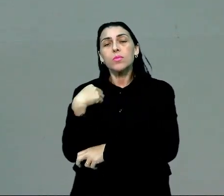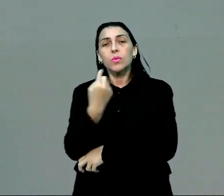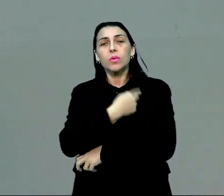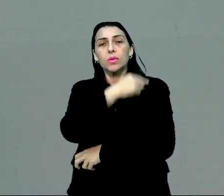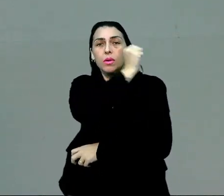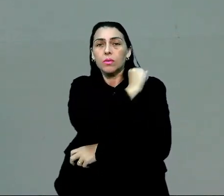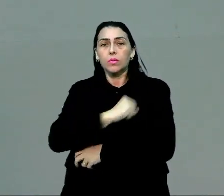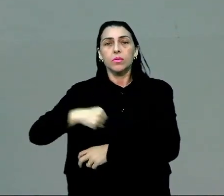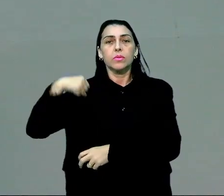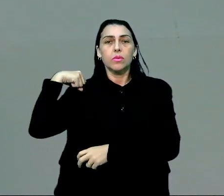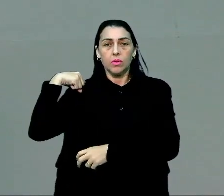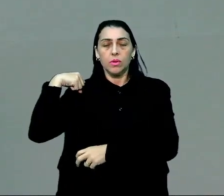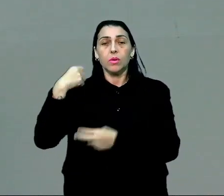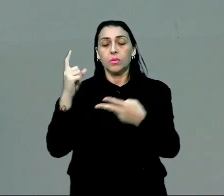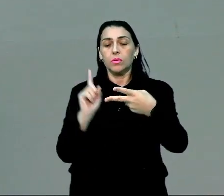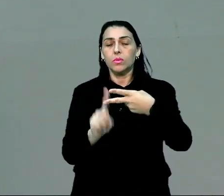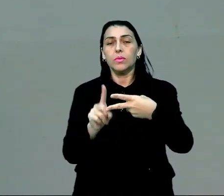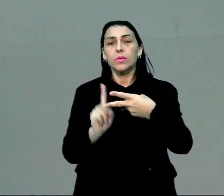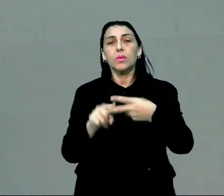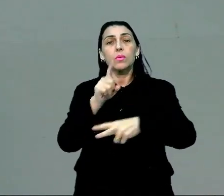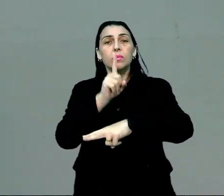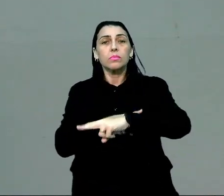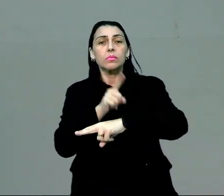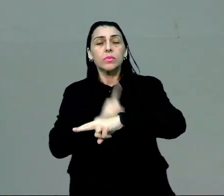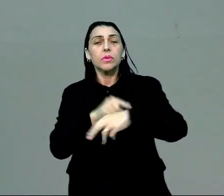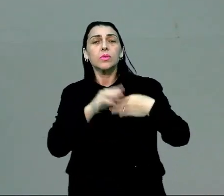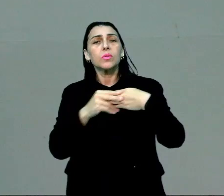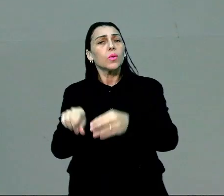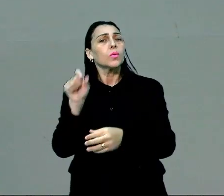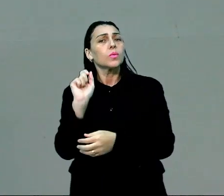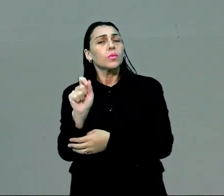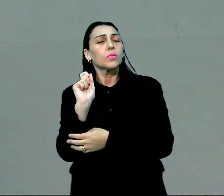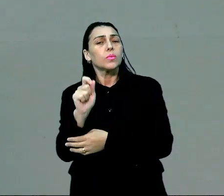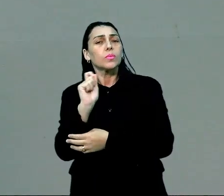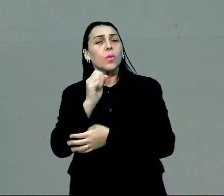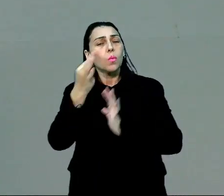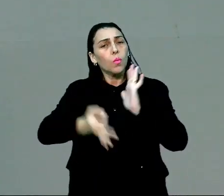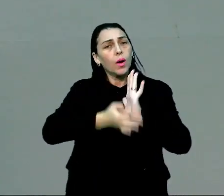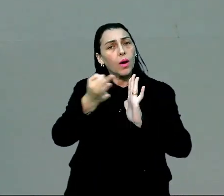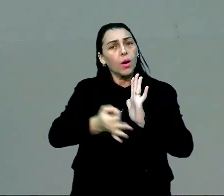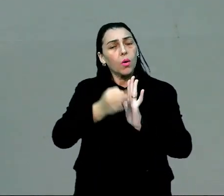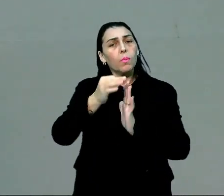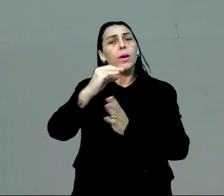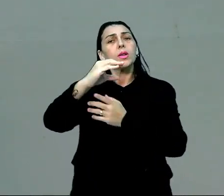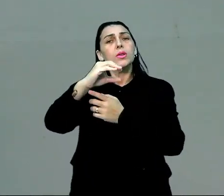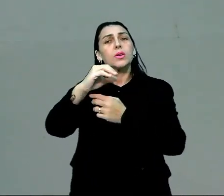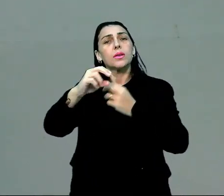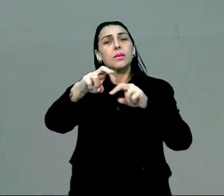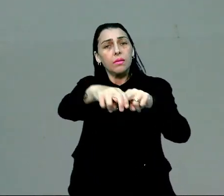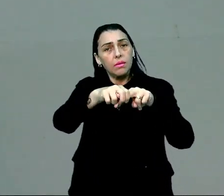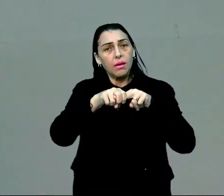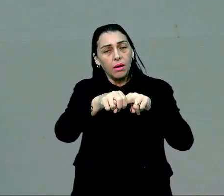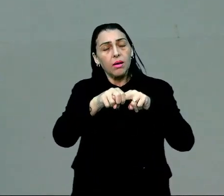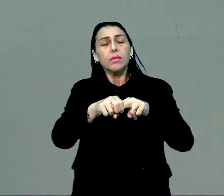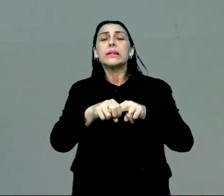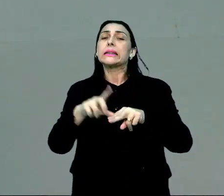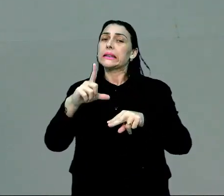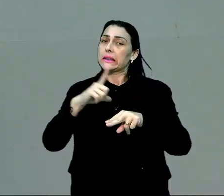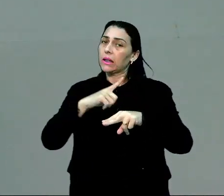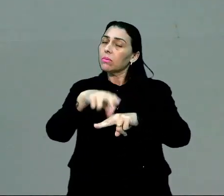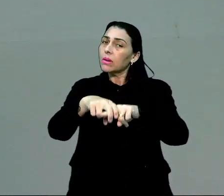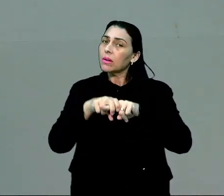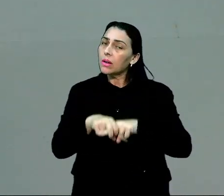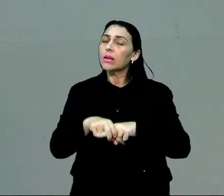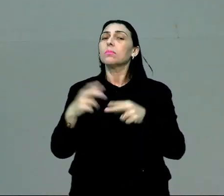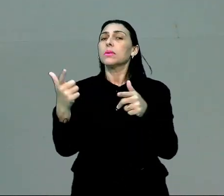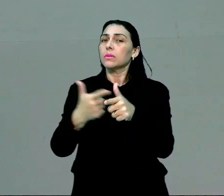que é o Sócrates. No segundo momento, ele trouxe o quê? Um argumento de causa. Observe aí que existe uma causa